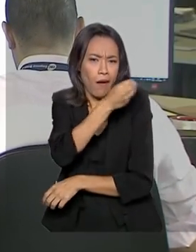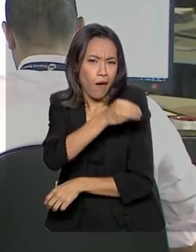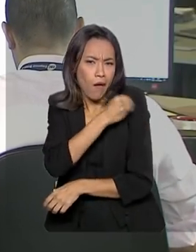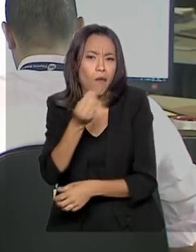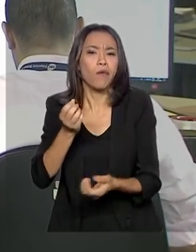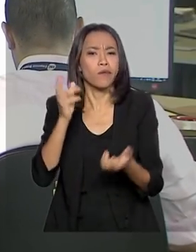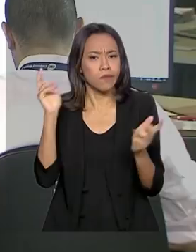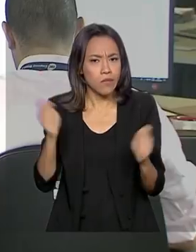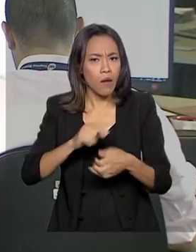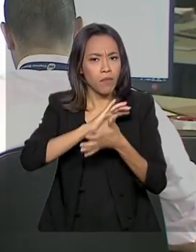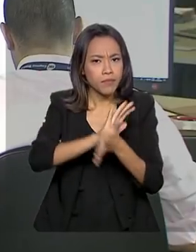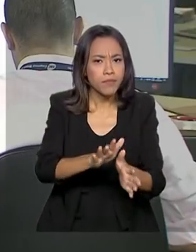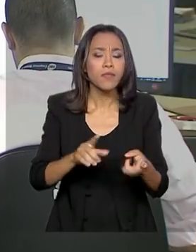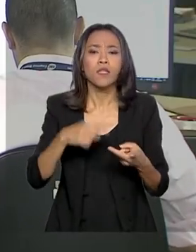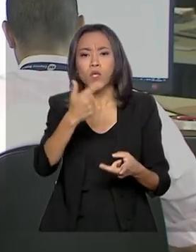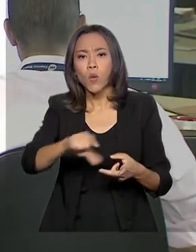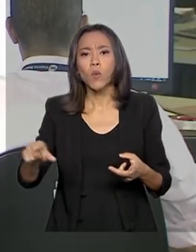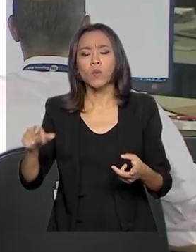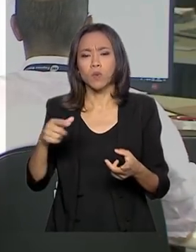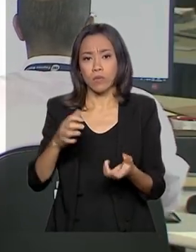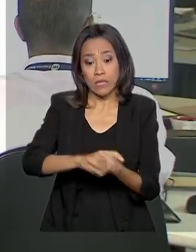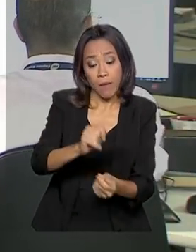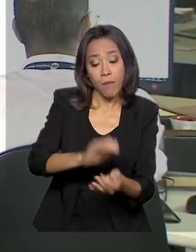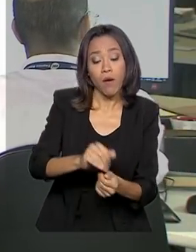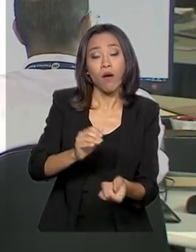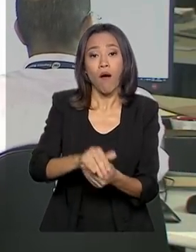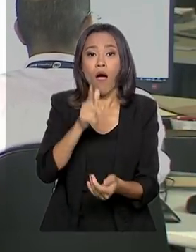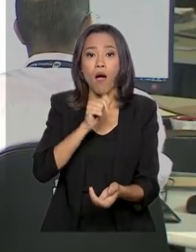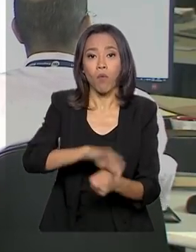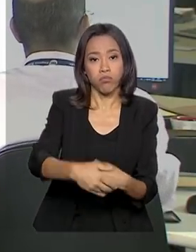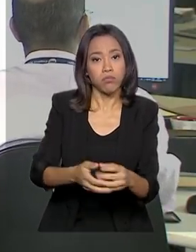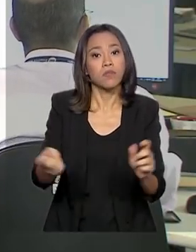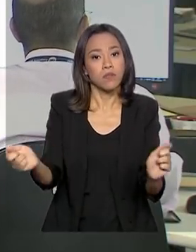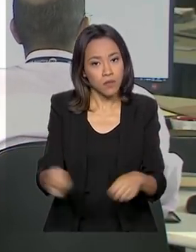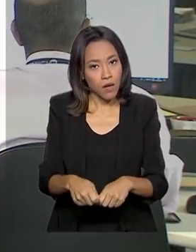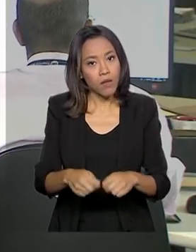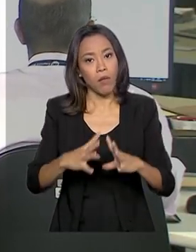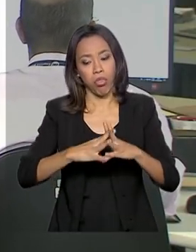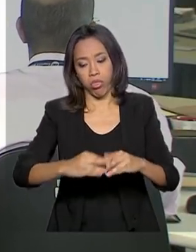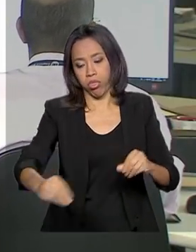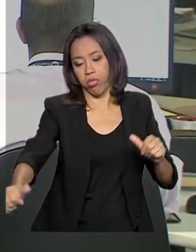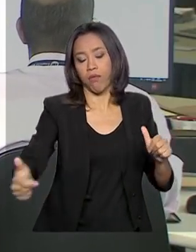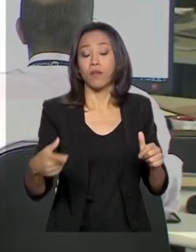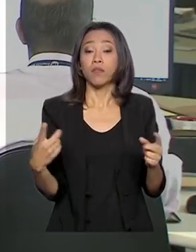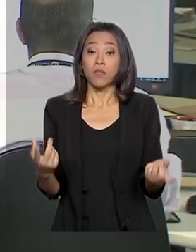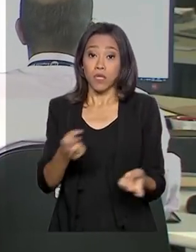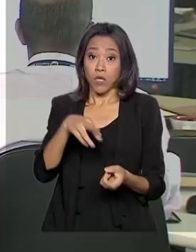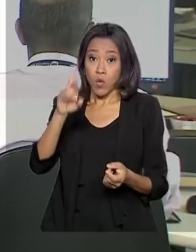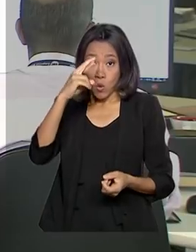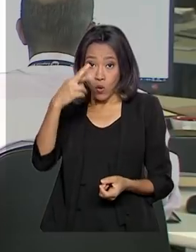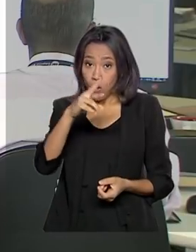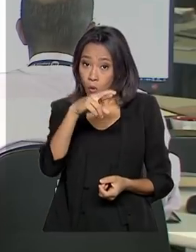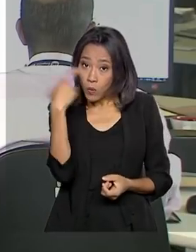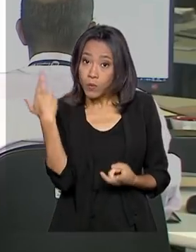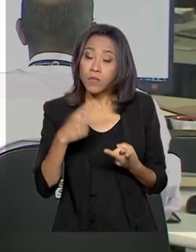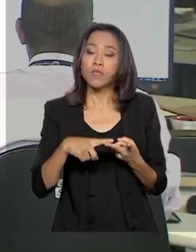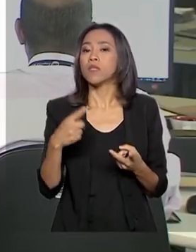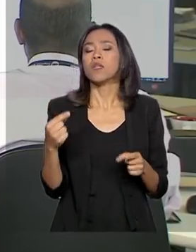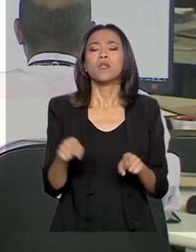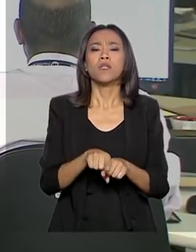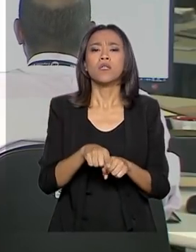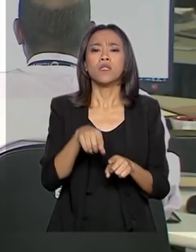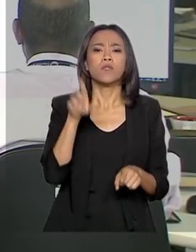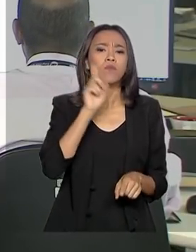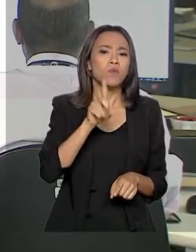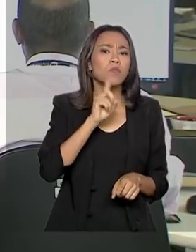70% e a combinação de água e sabão. Rússia, China e Estados Unidos já pesquisam uma vacina e a